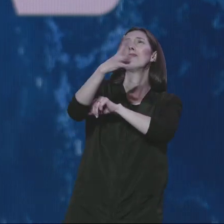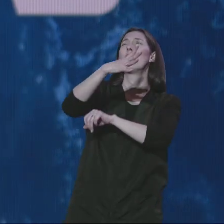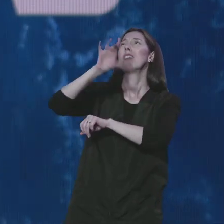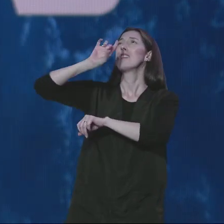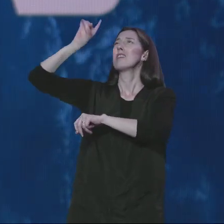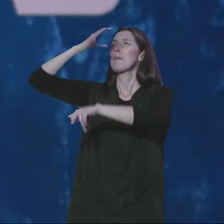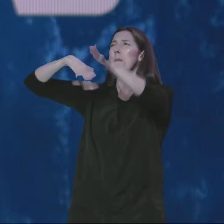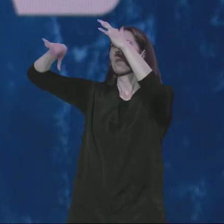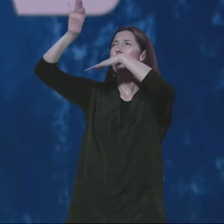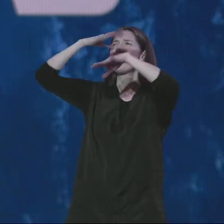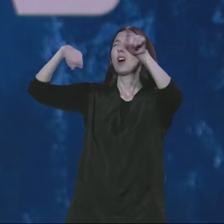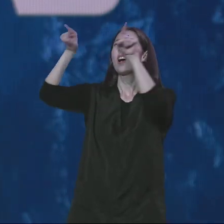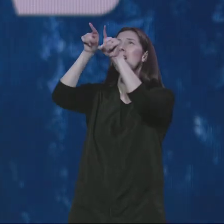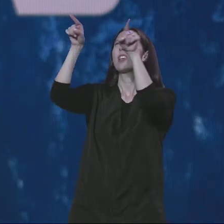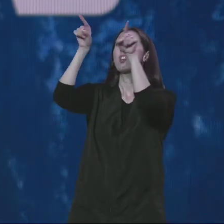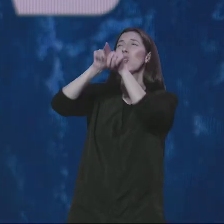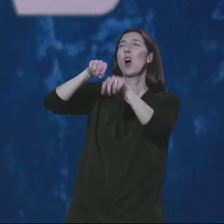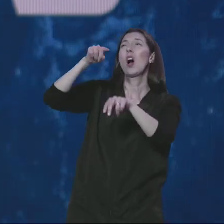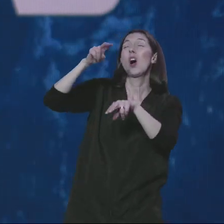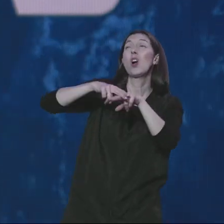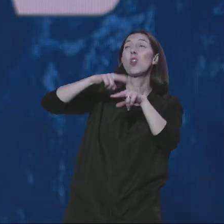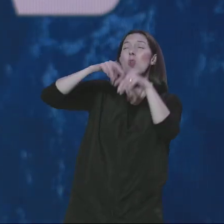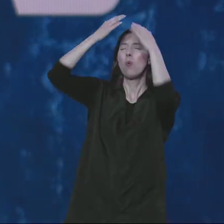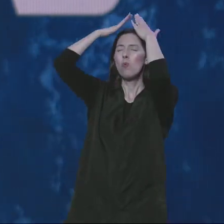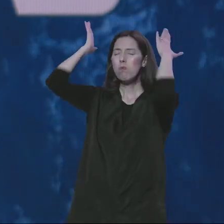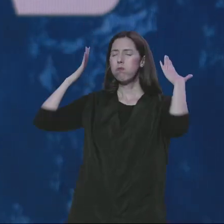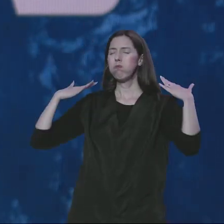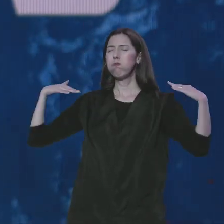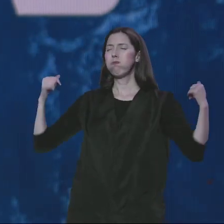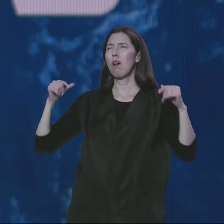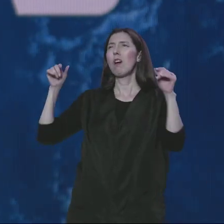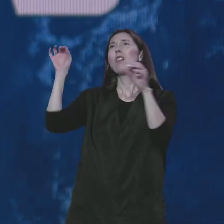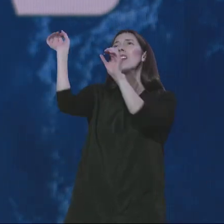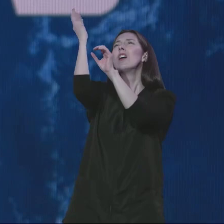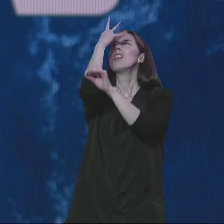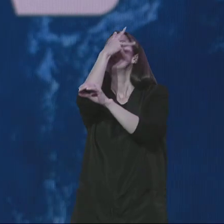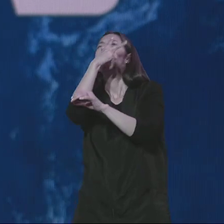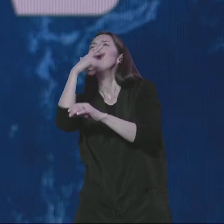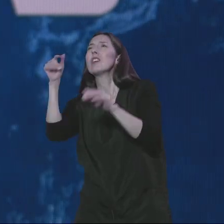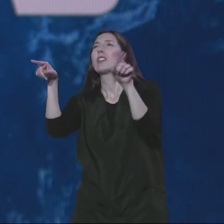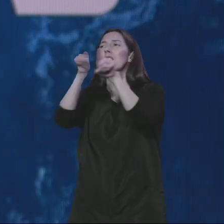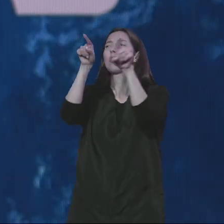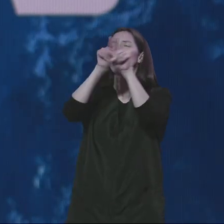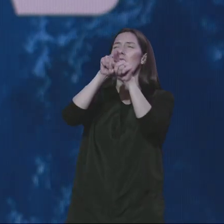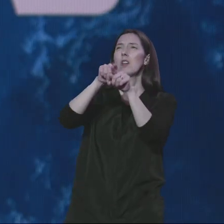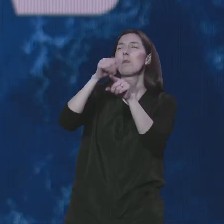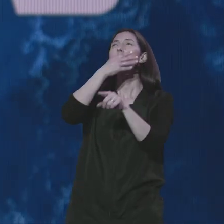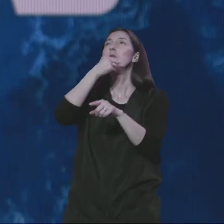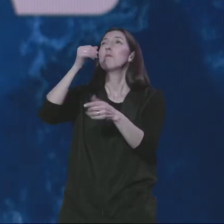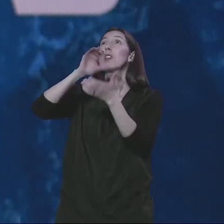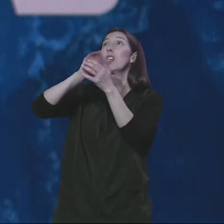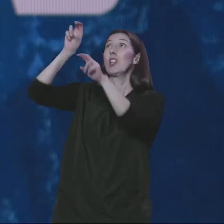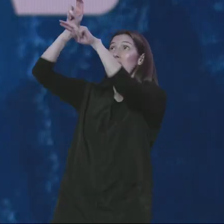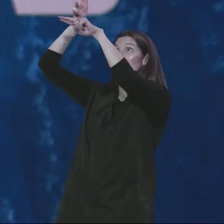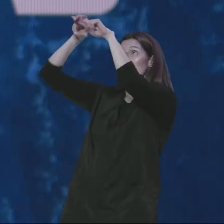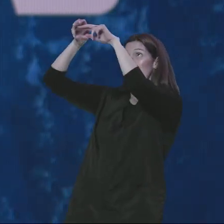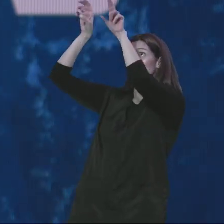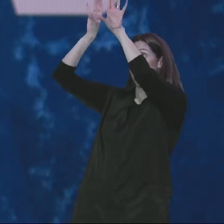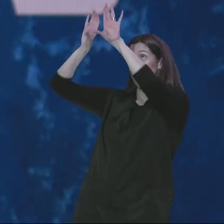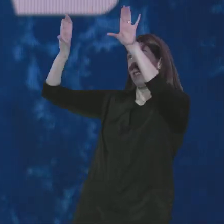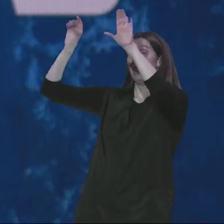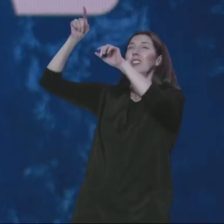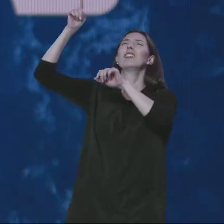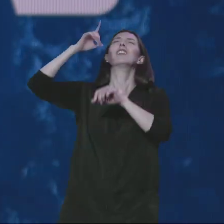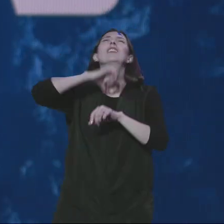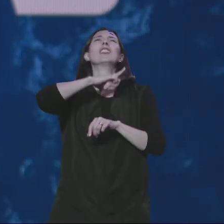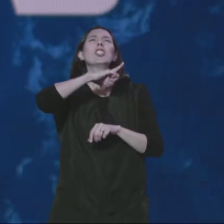como uma noiva, adornada para o seu marido. Ouvi uma forte voz vinda do trono que dizia: agora o tabernáculo de Deus está